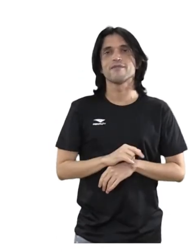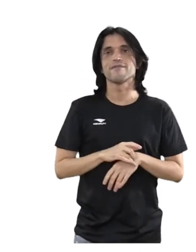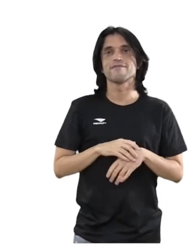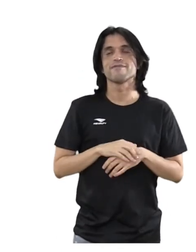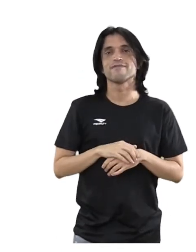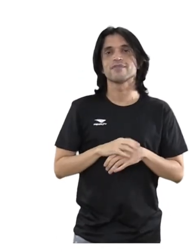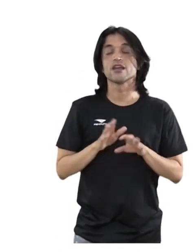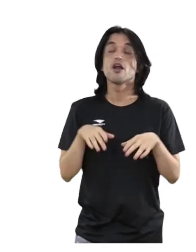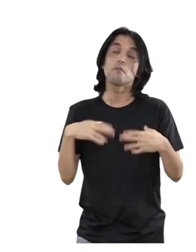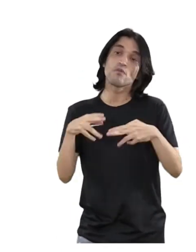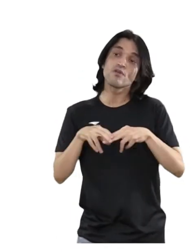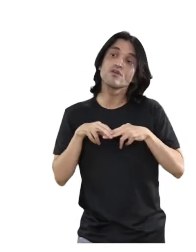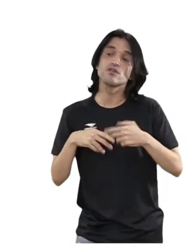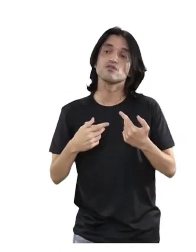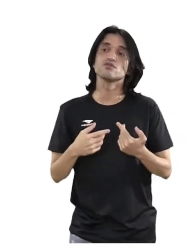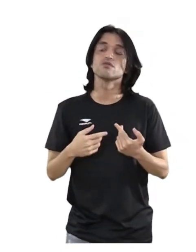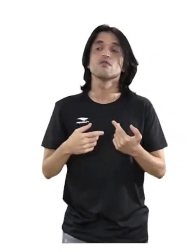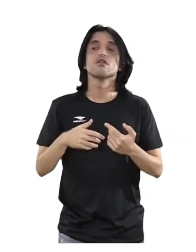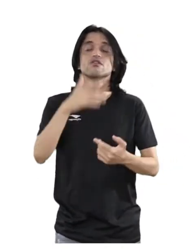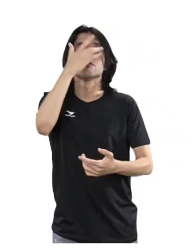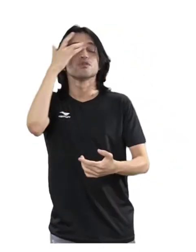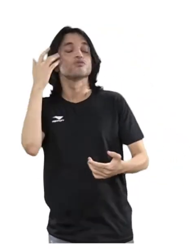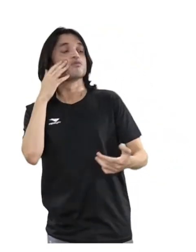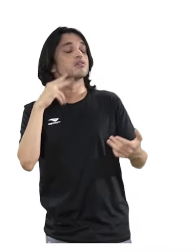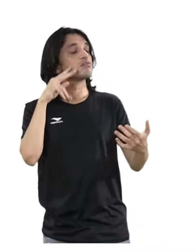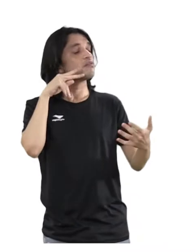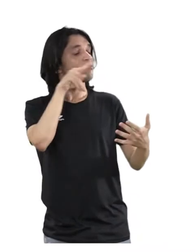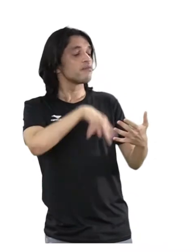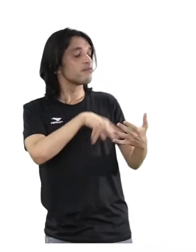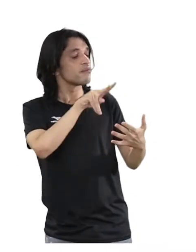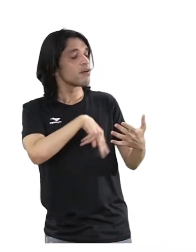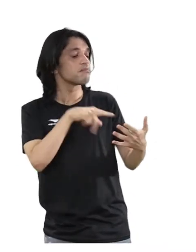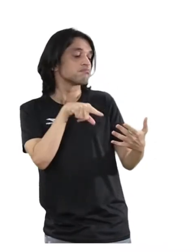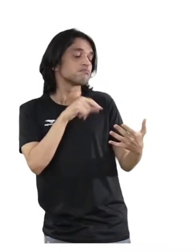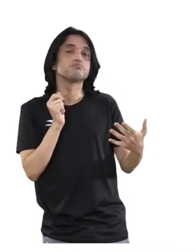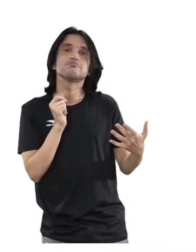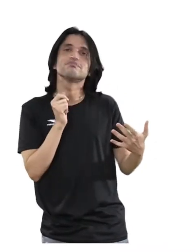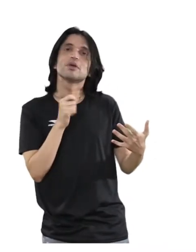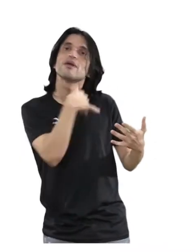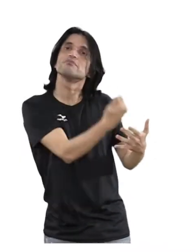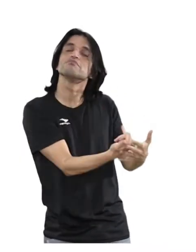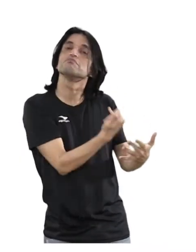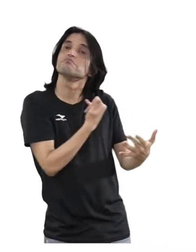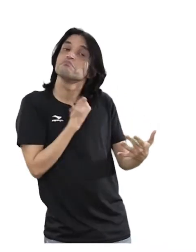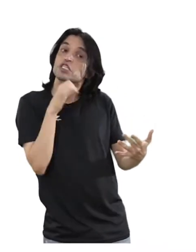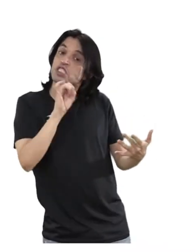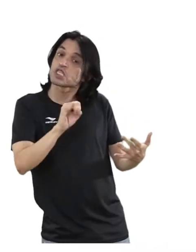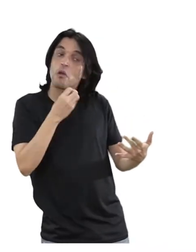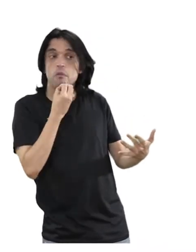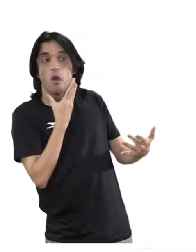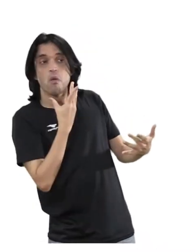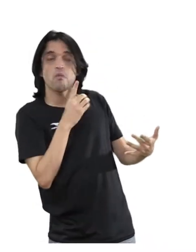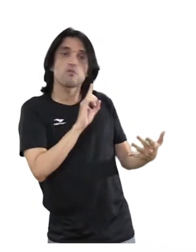livro ou um filme, tal como se estivessem pedindo uma indicação a alguém. Resenha também é denominada